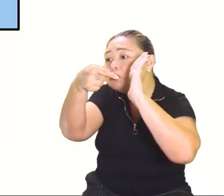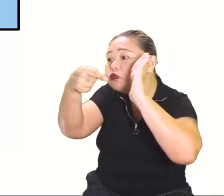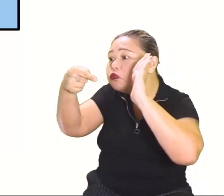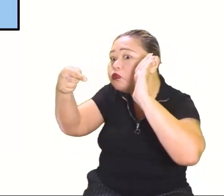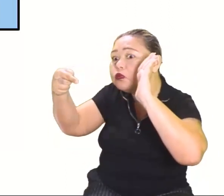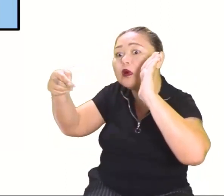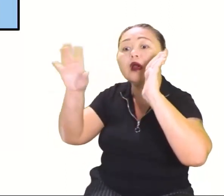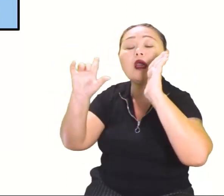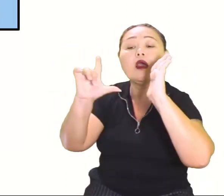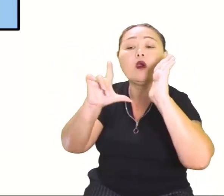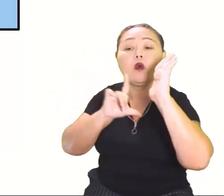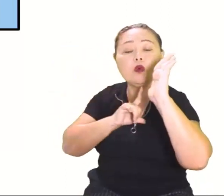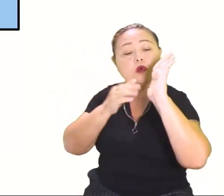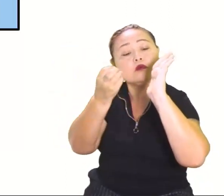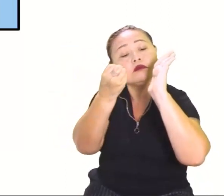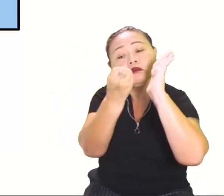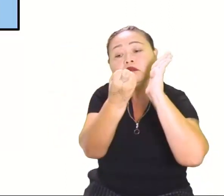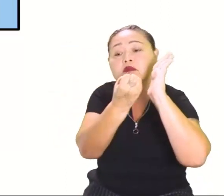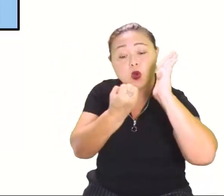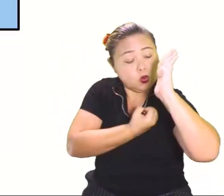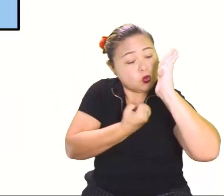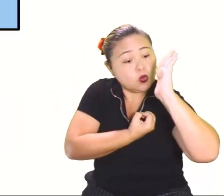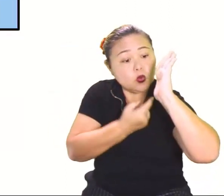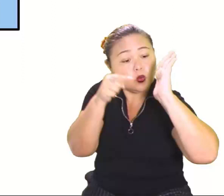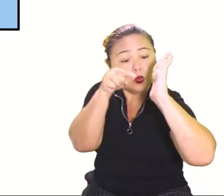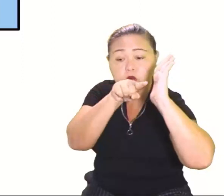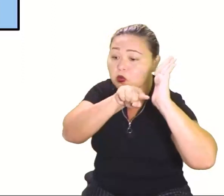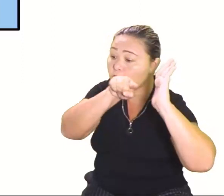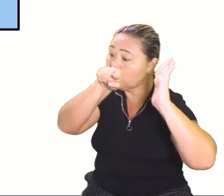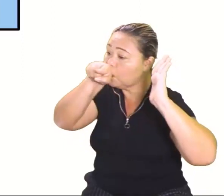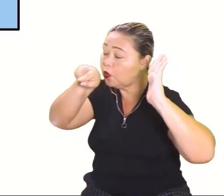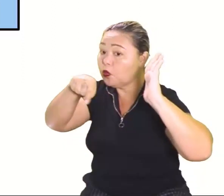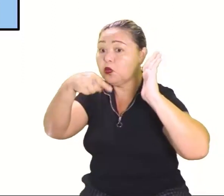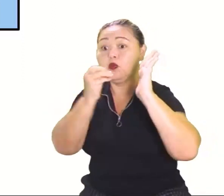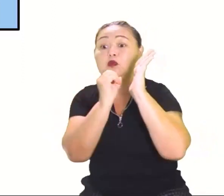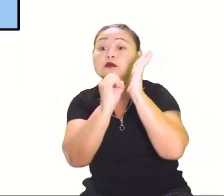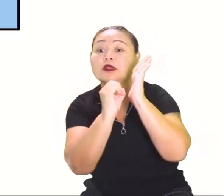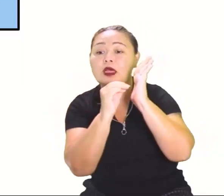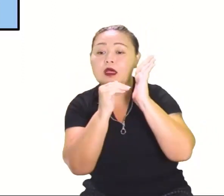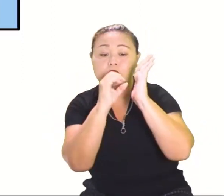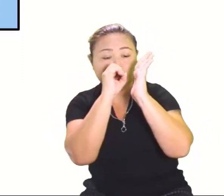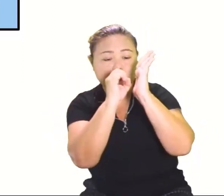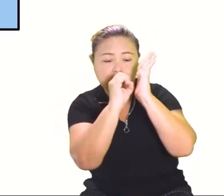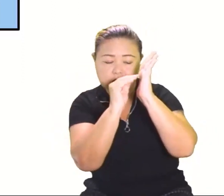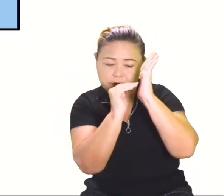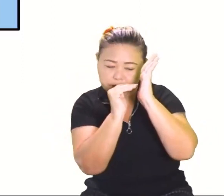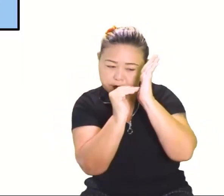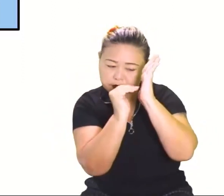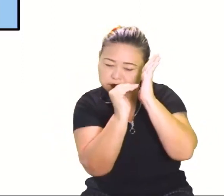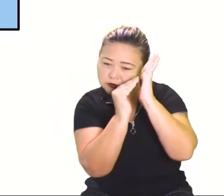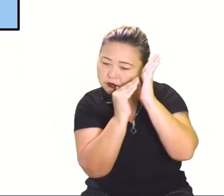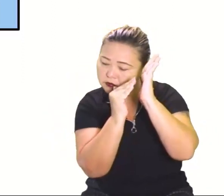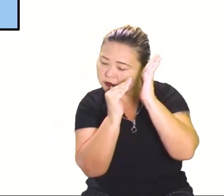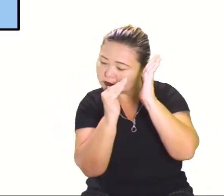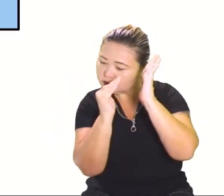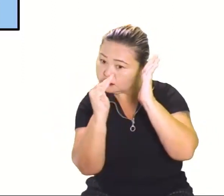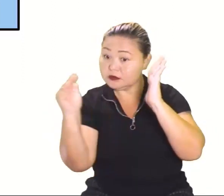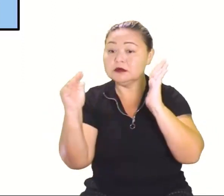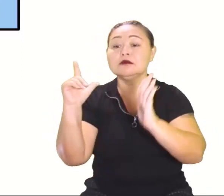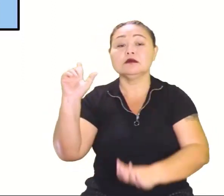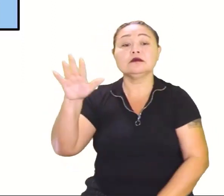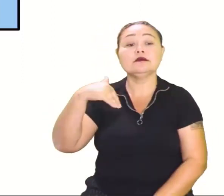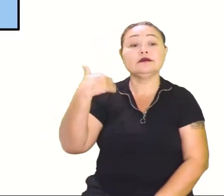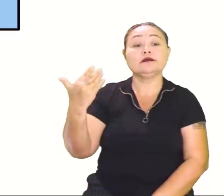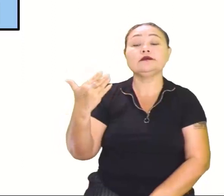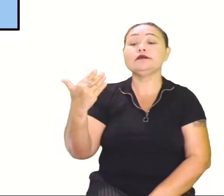professor? Distância de um número em relação ao número zero. O zero vai ser o nosso ponto de